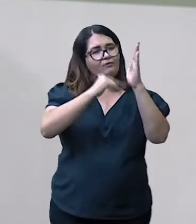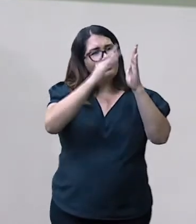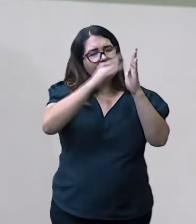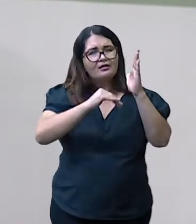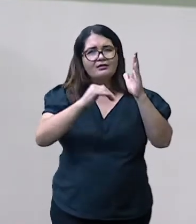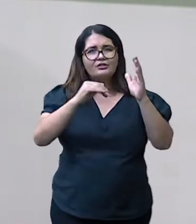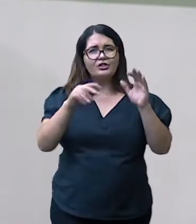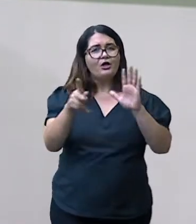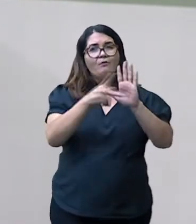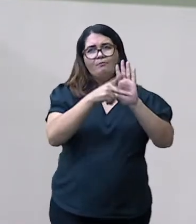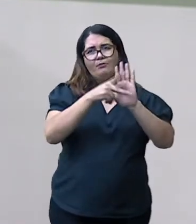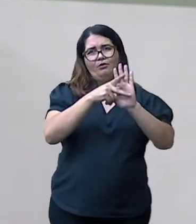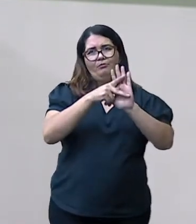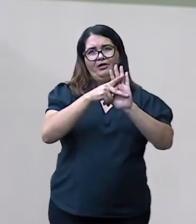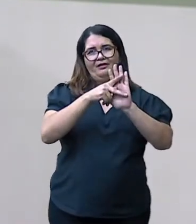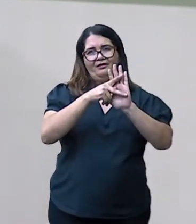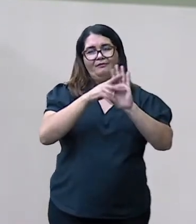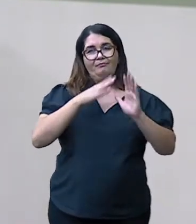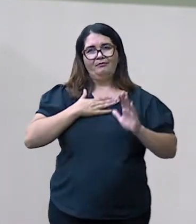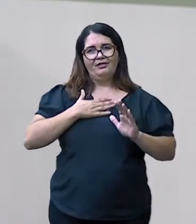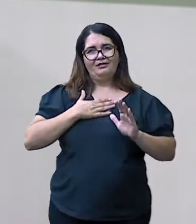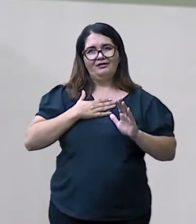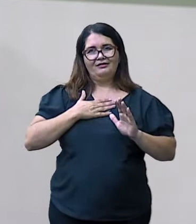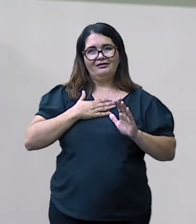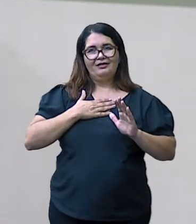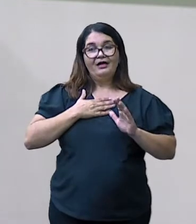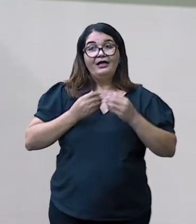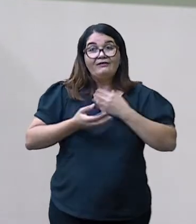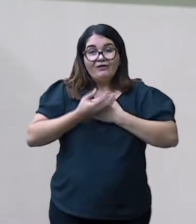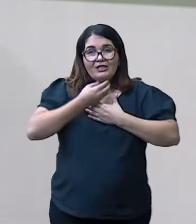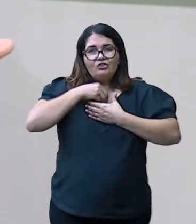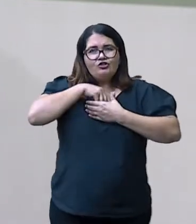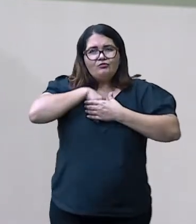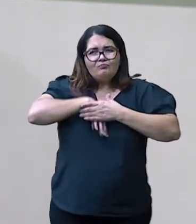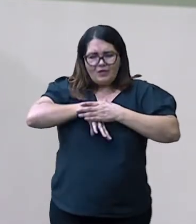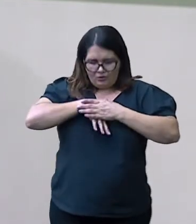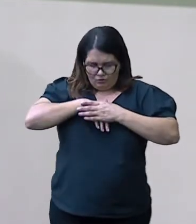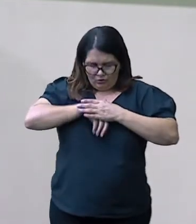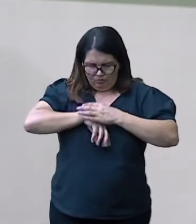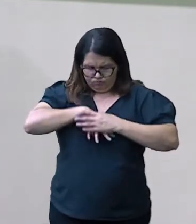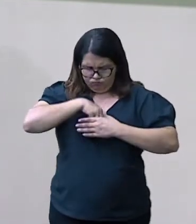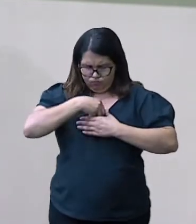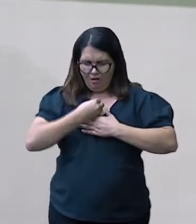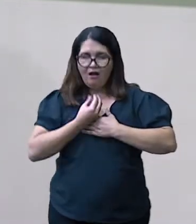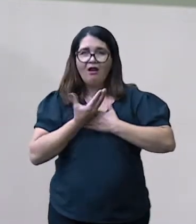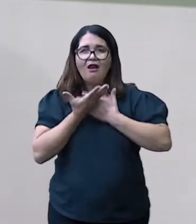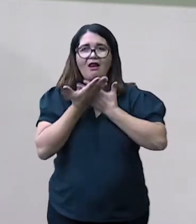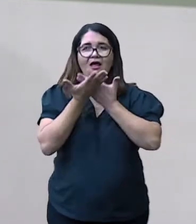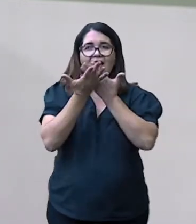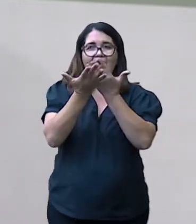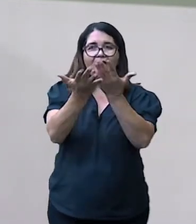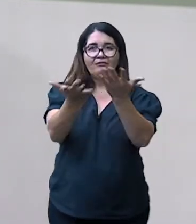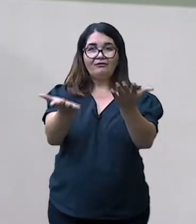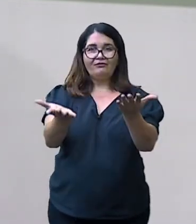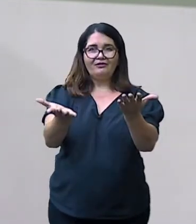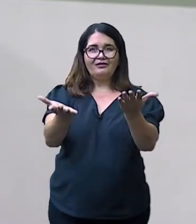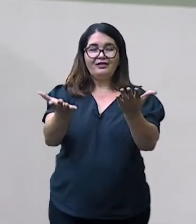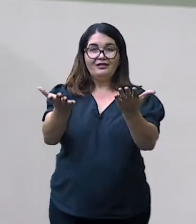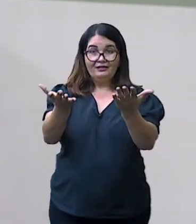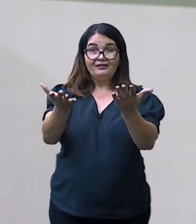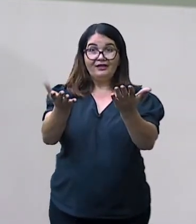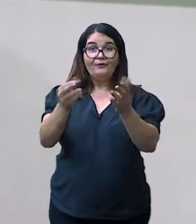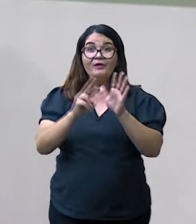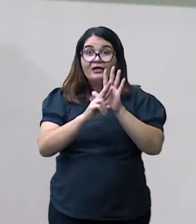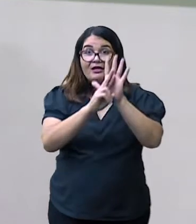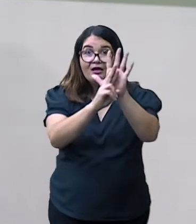no momento que ele cria. Entendeu? E, inclusive, quando eu fiz